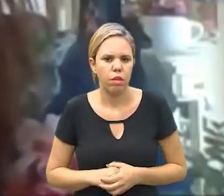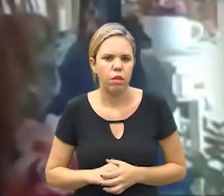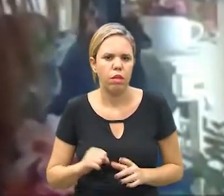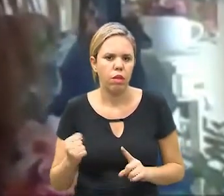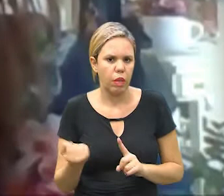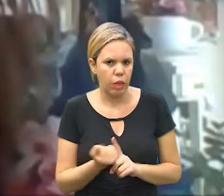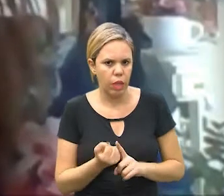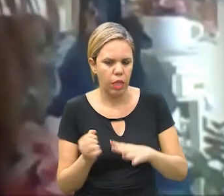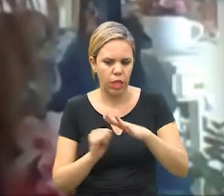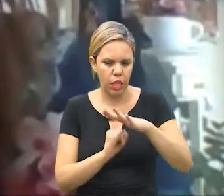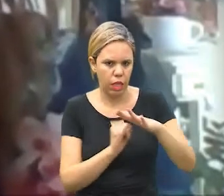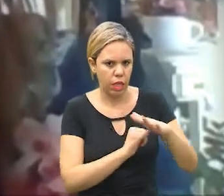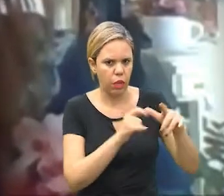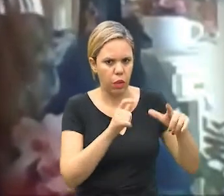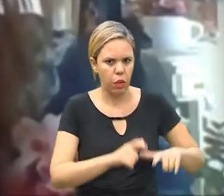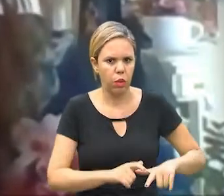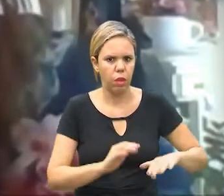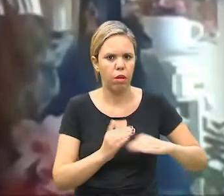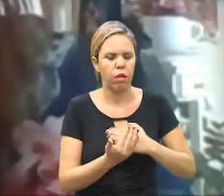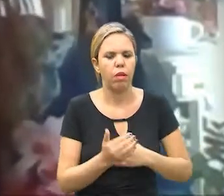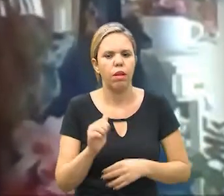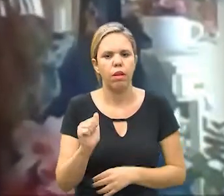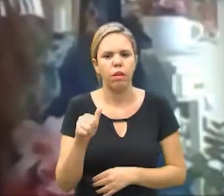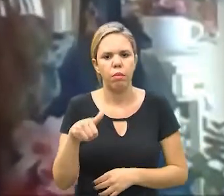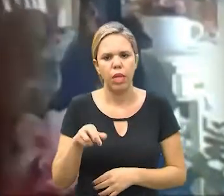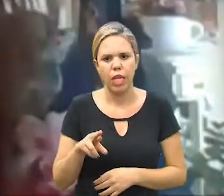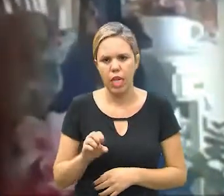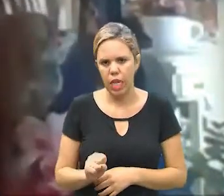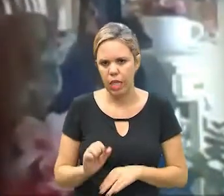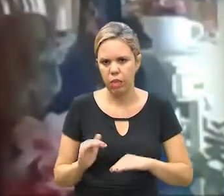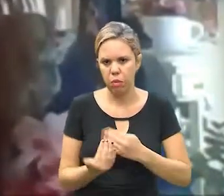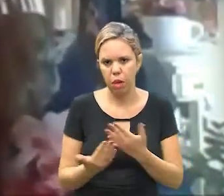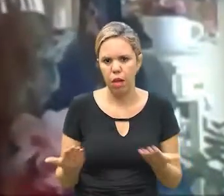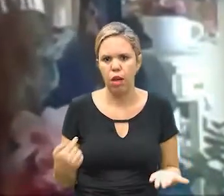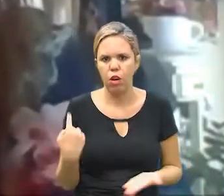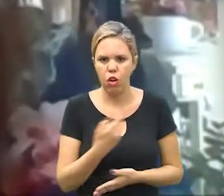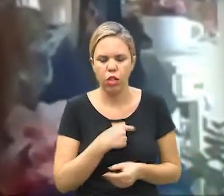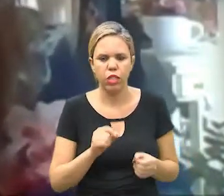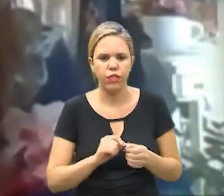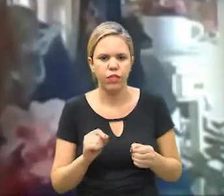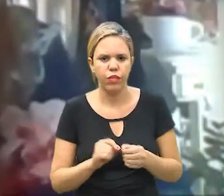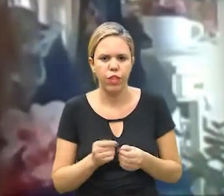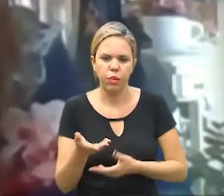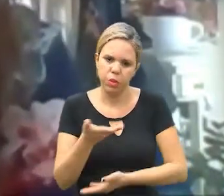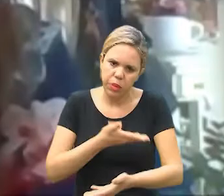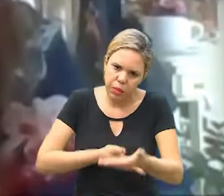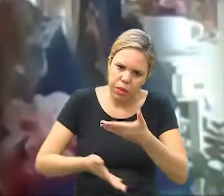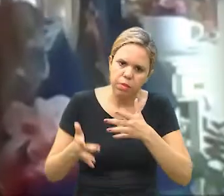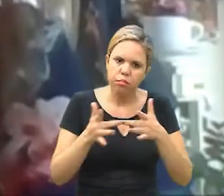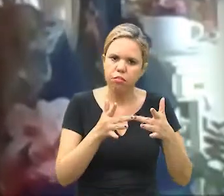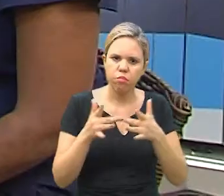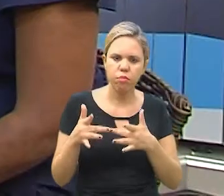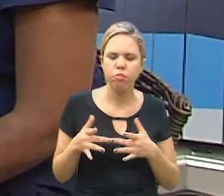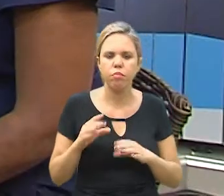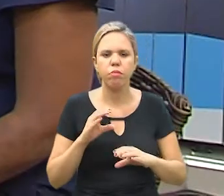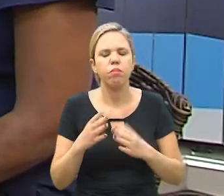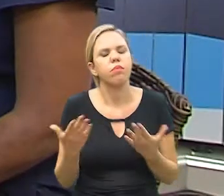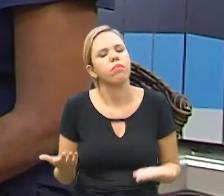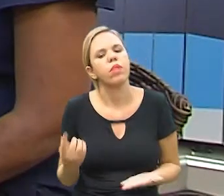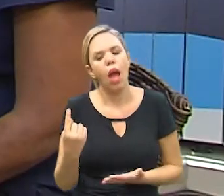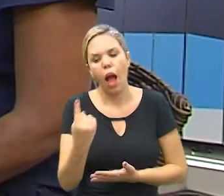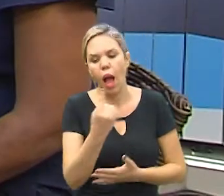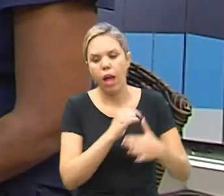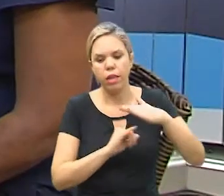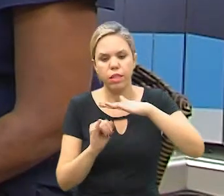assistenciais localizadas nessa região dos Amarais. E nós fazemos uma integração, sendo que cada